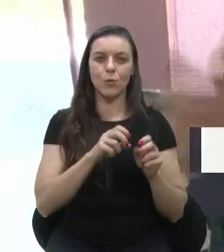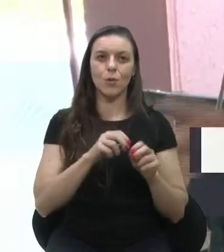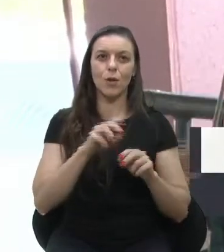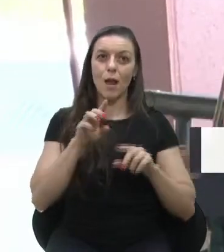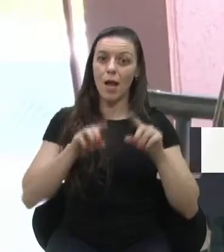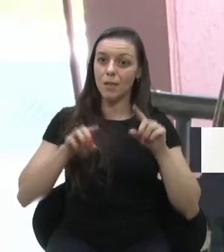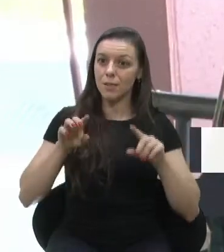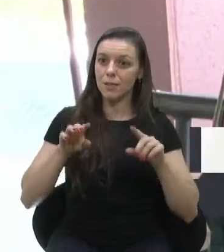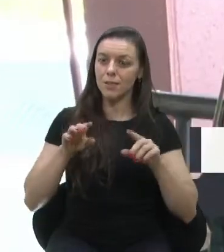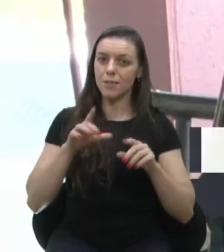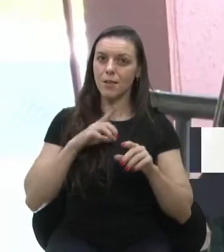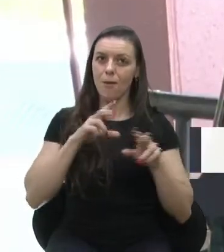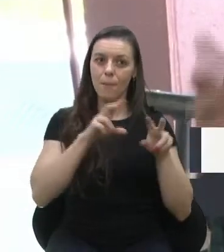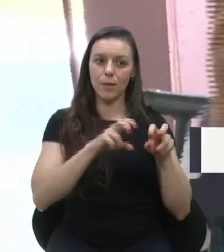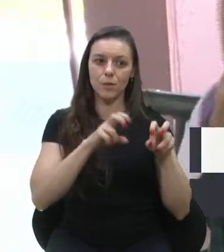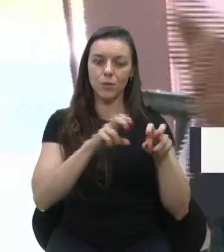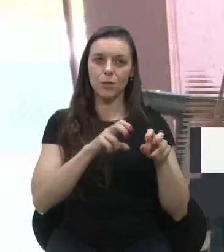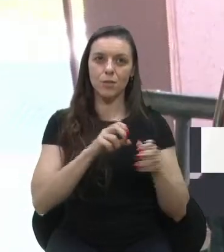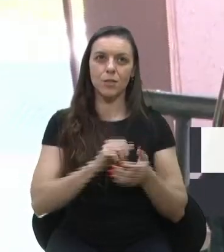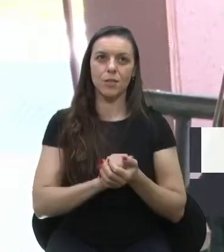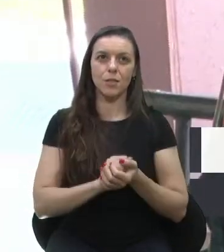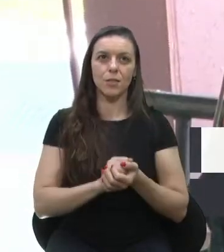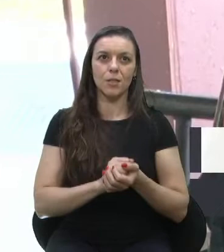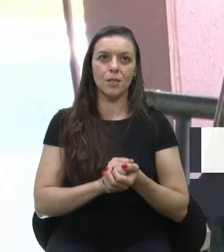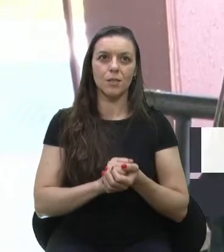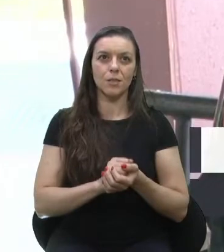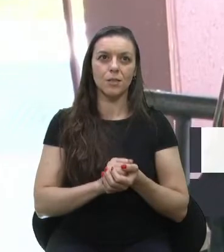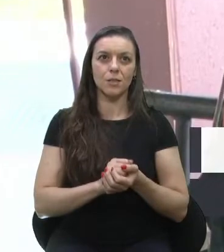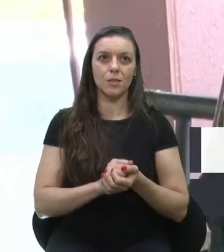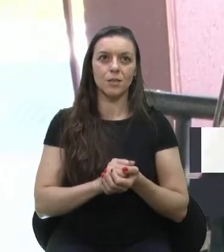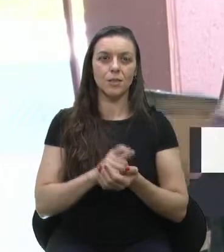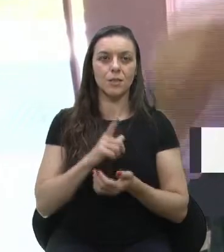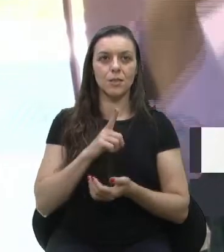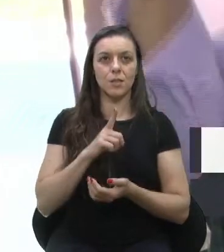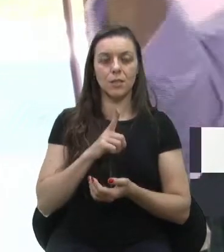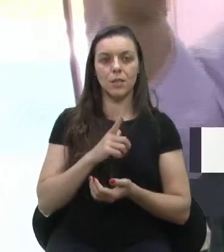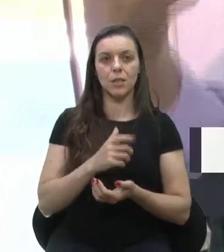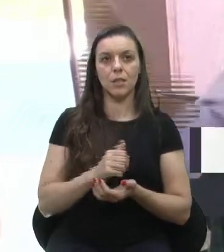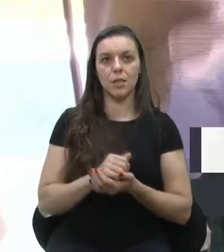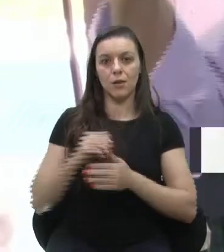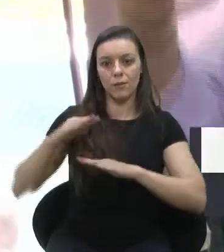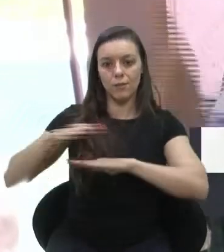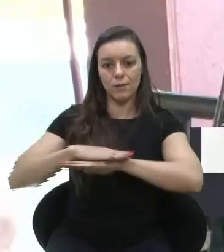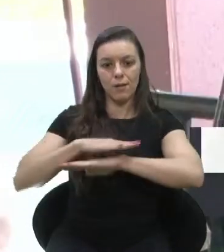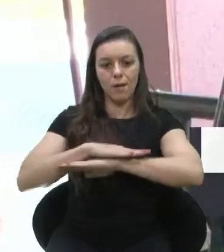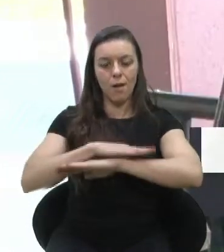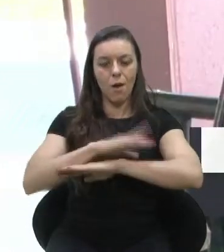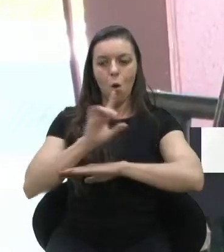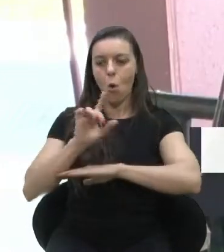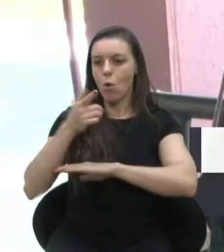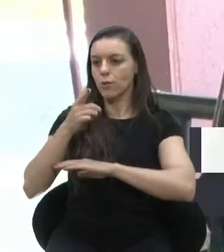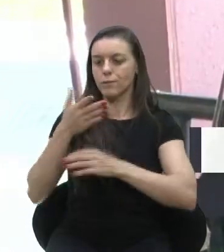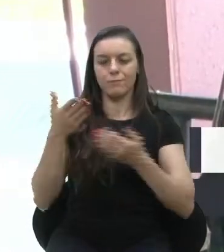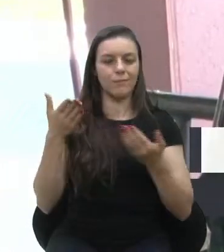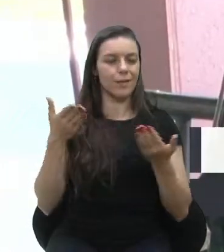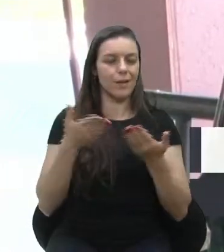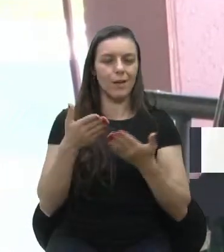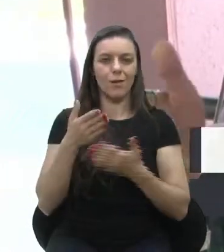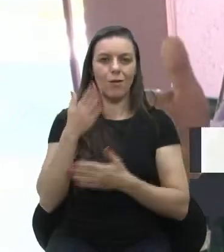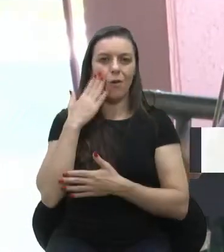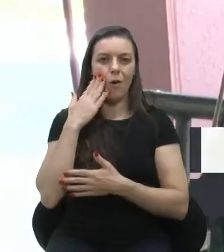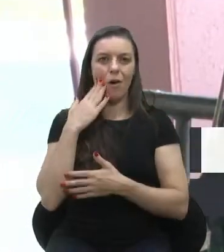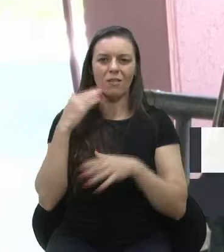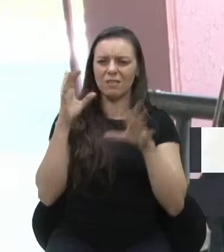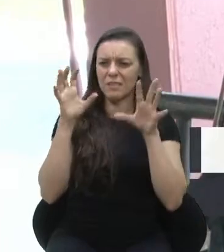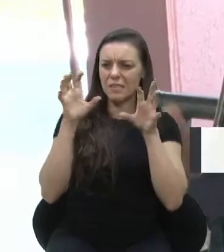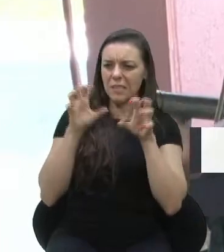a gente faziam Patrulhamento numa estrada acidentada e via outras épocas não é que nem agora de seca